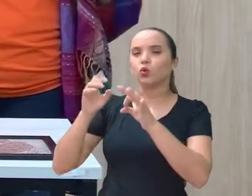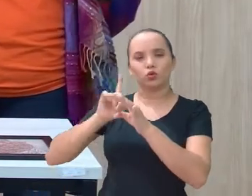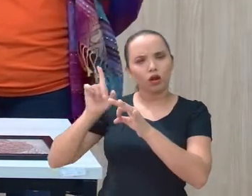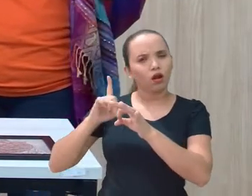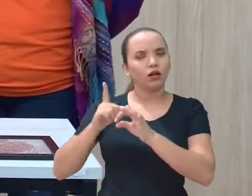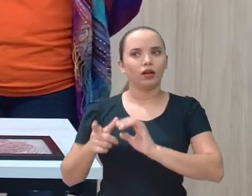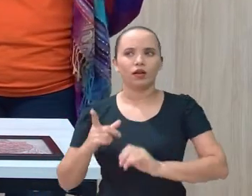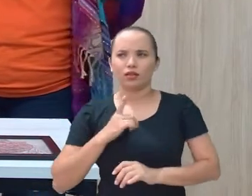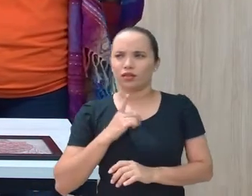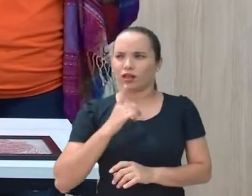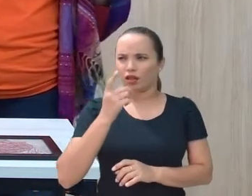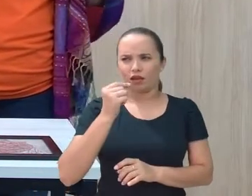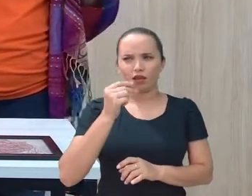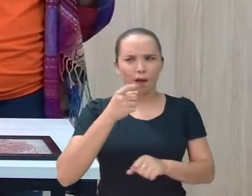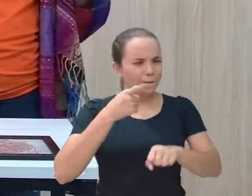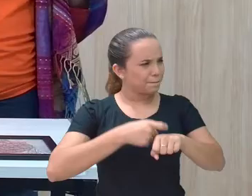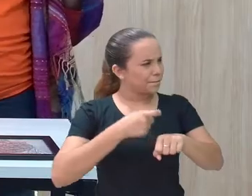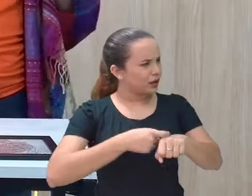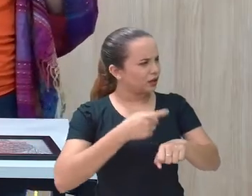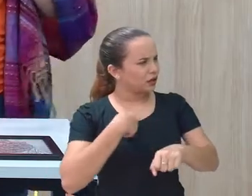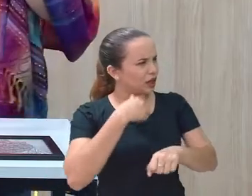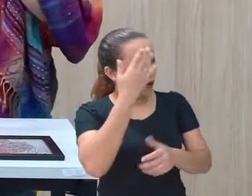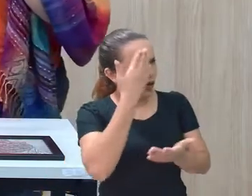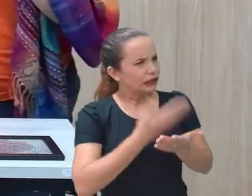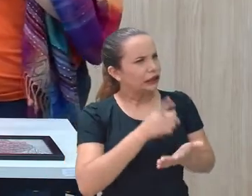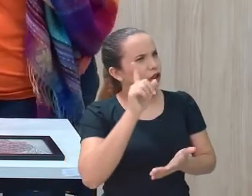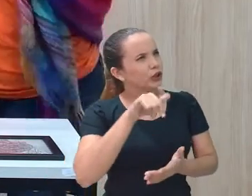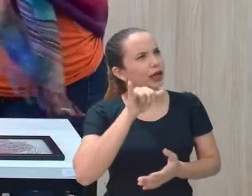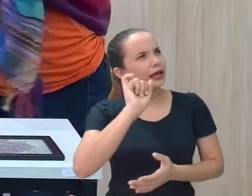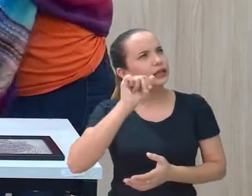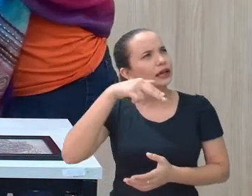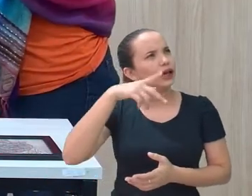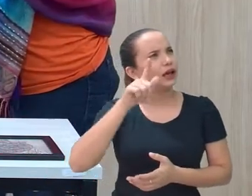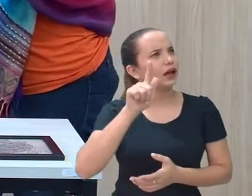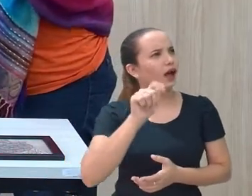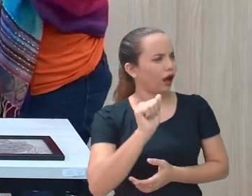Se eu não me engano, é Pedra do Ingá. Bom,